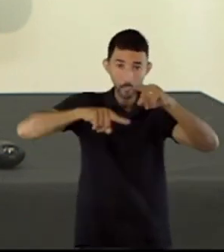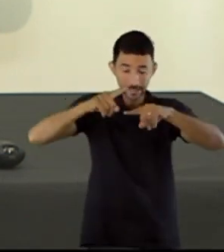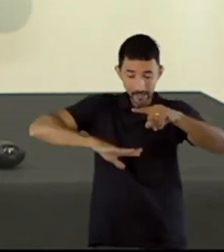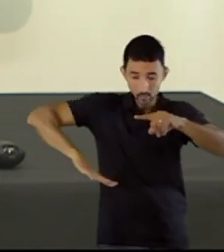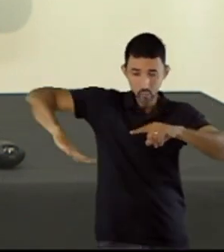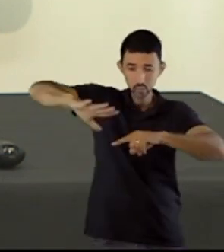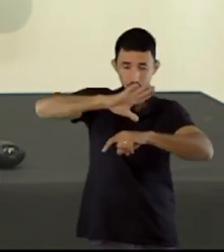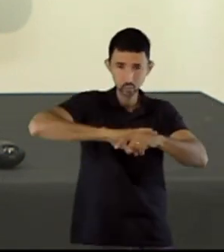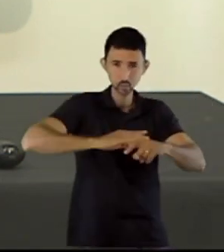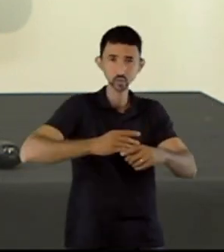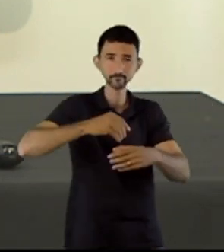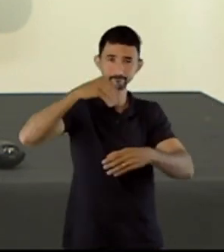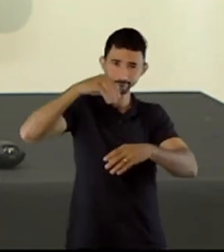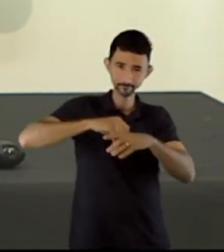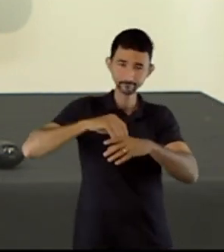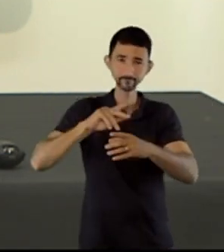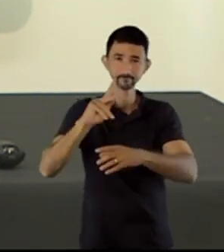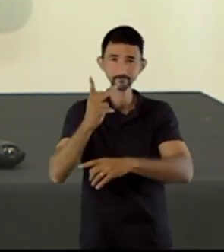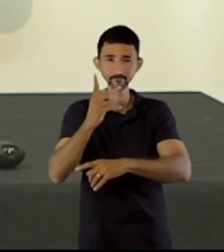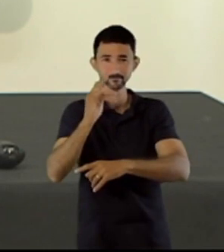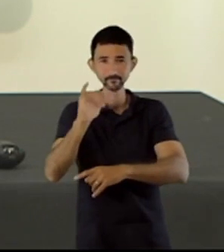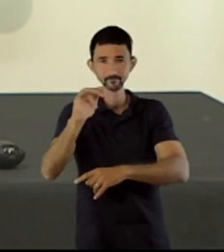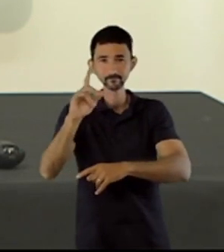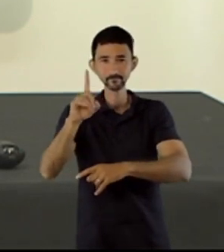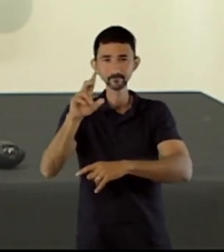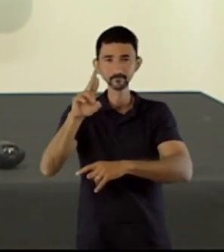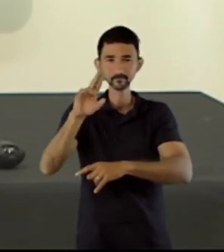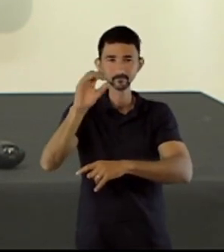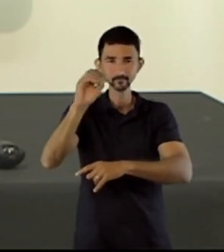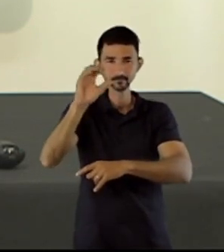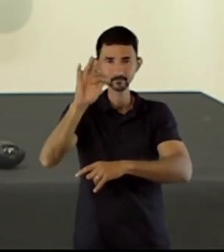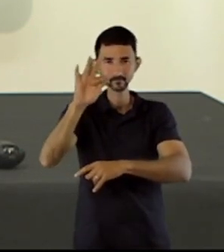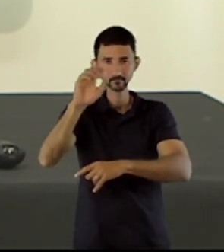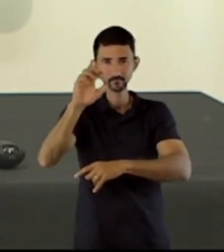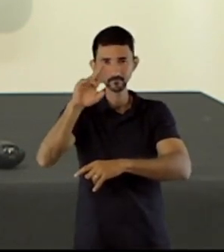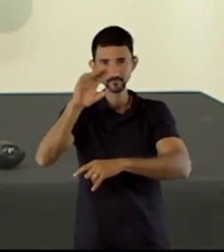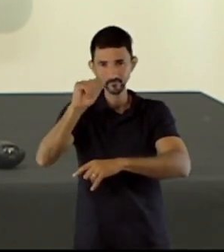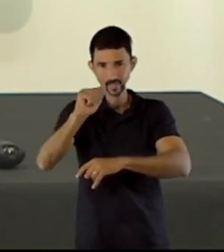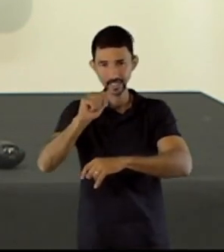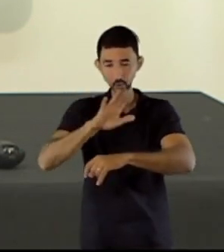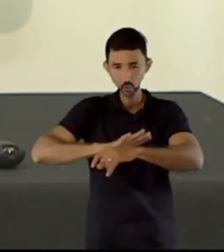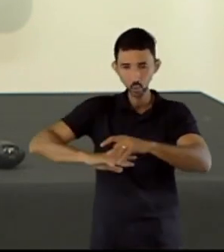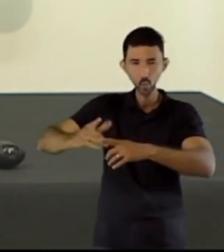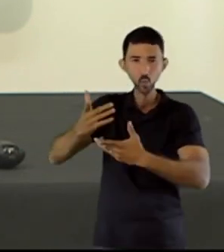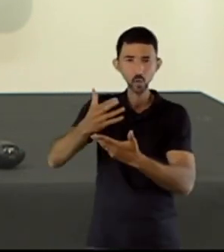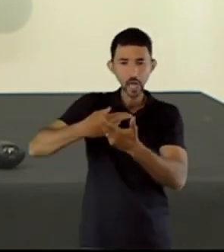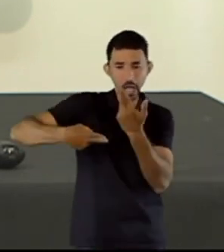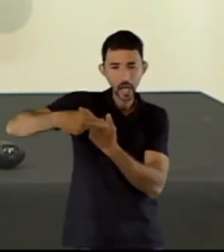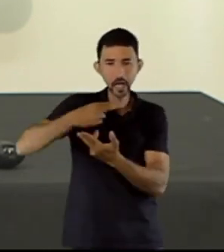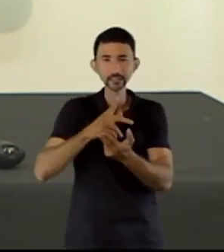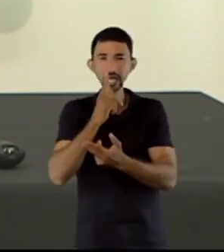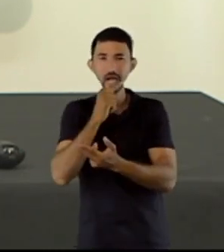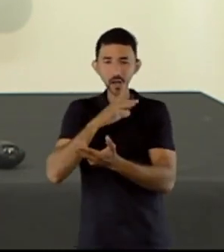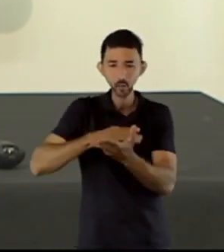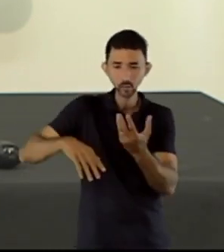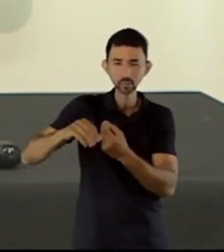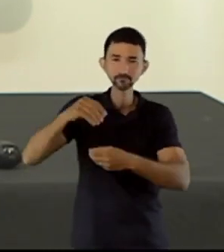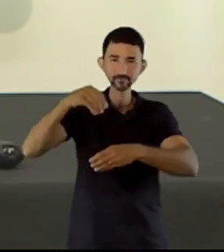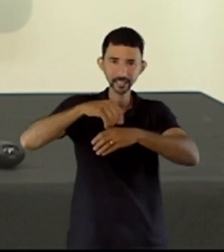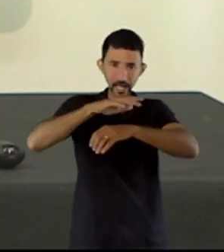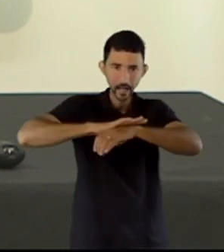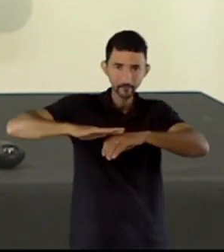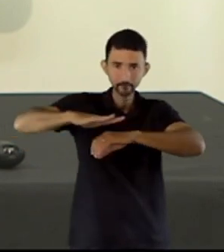material vai fazer parte da hidrosfera. Tudo que está relacionado à água vai fazer parte da